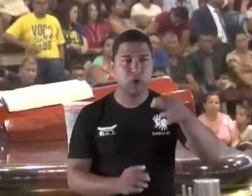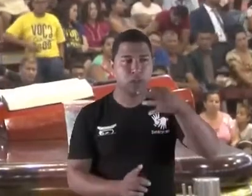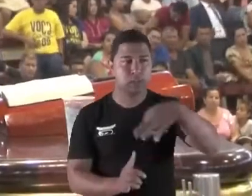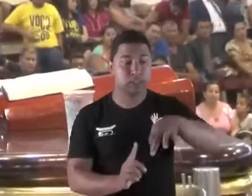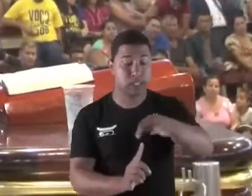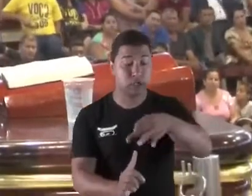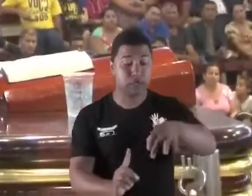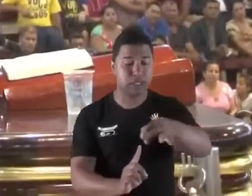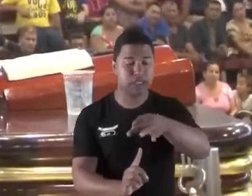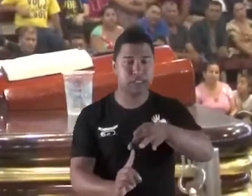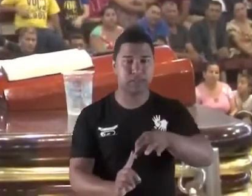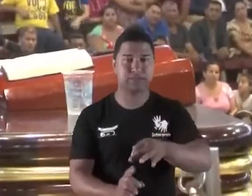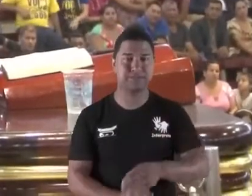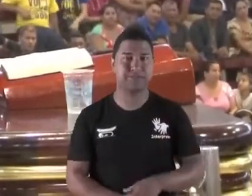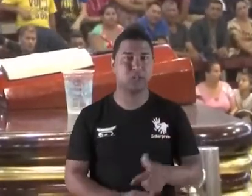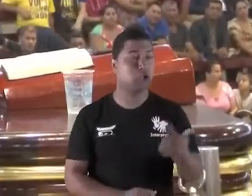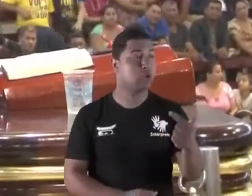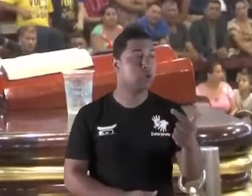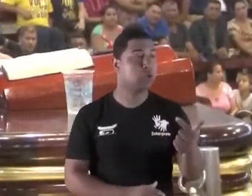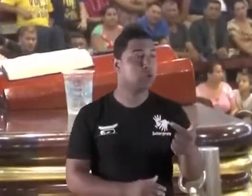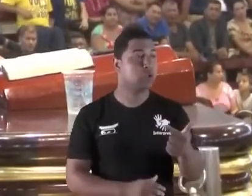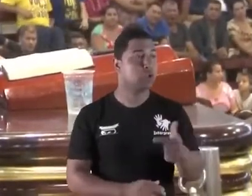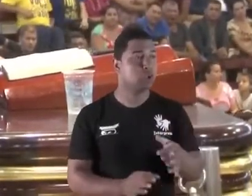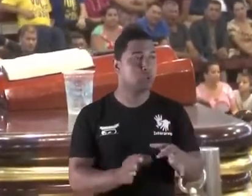santificação, não tem como ficar parado.